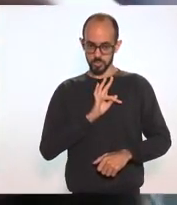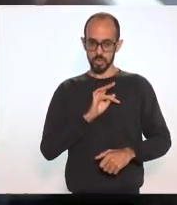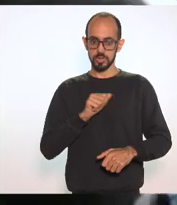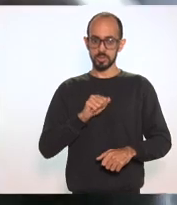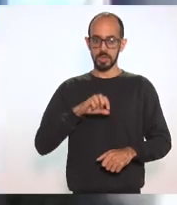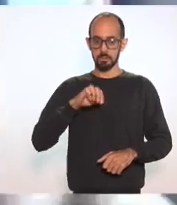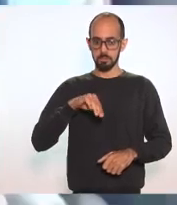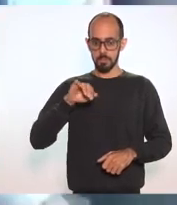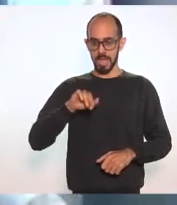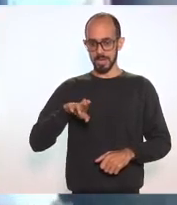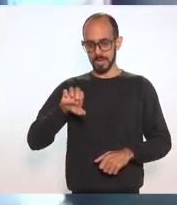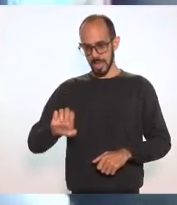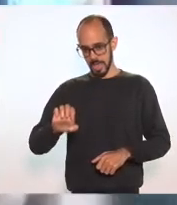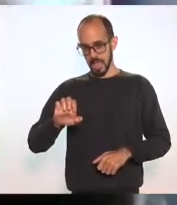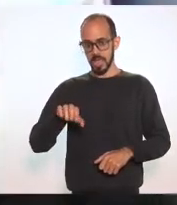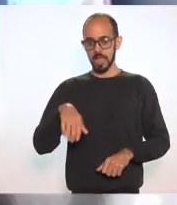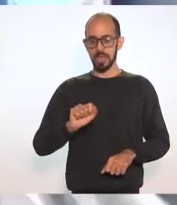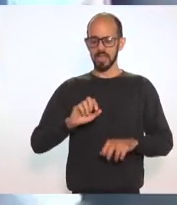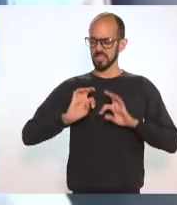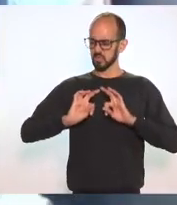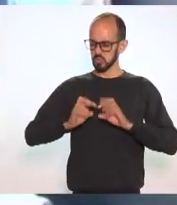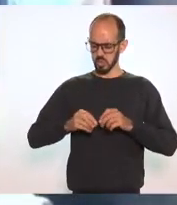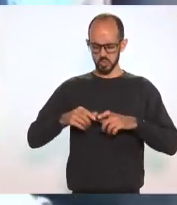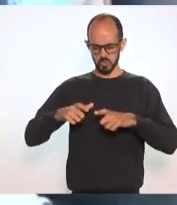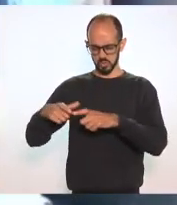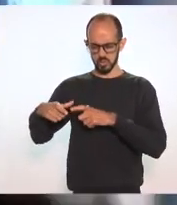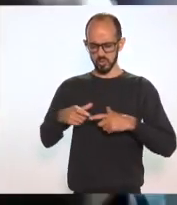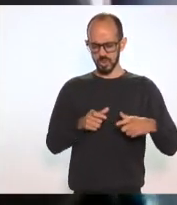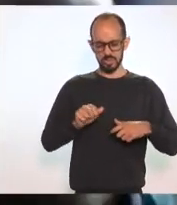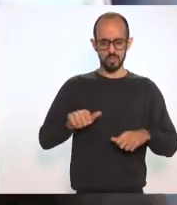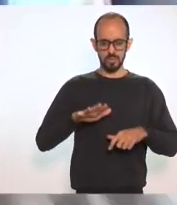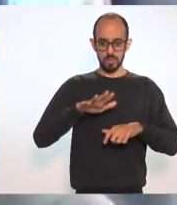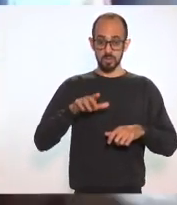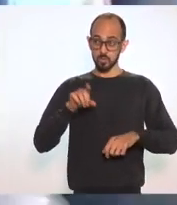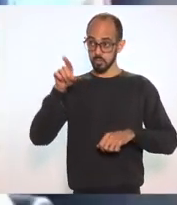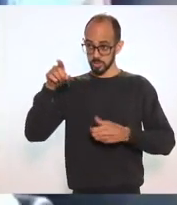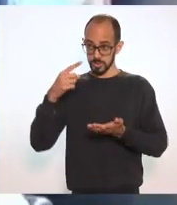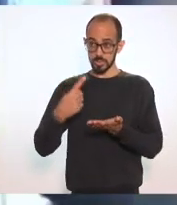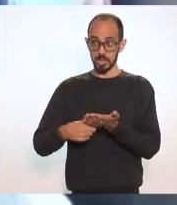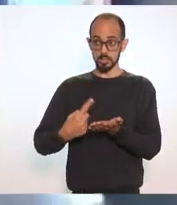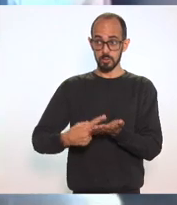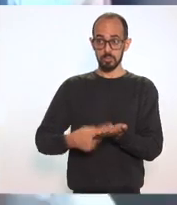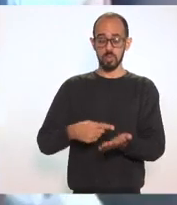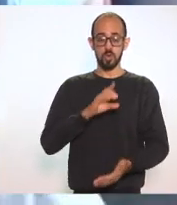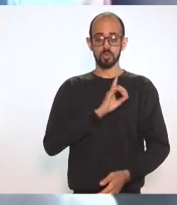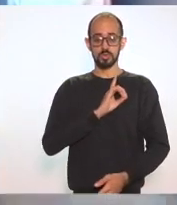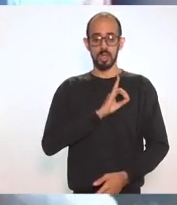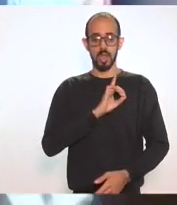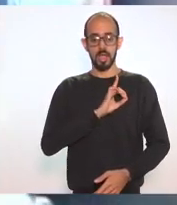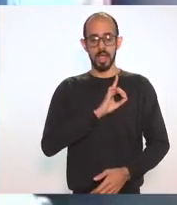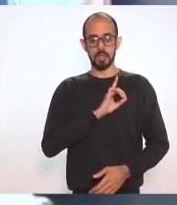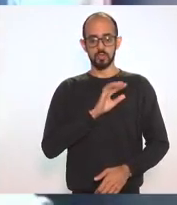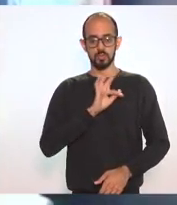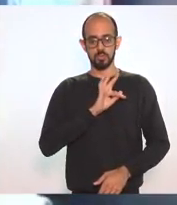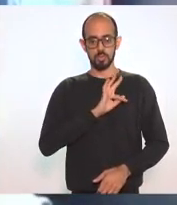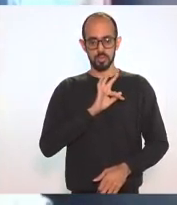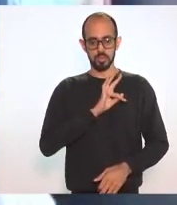Excelência convocou o chefe de polícia, os delegados, deu um ultimátum e houve uma